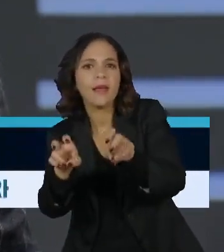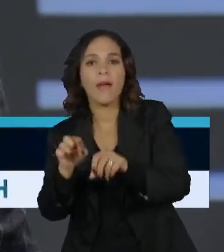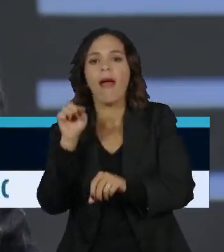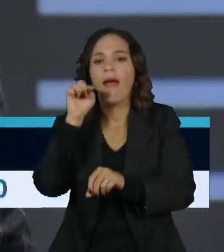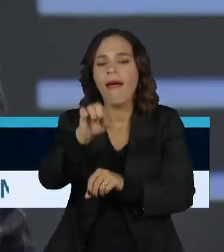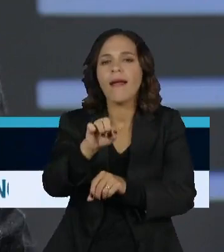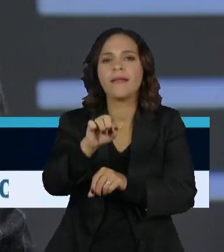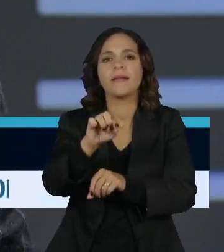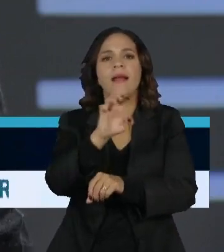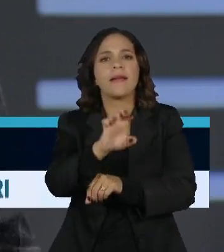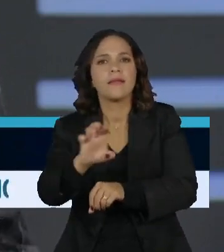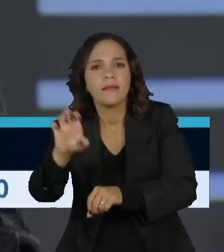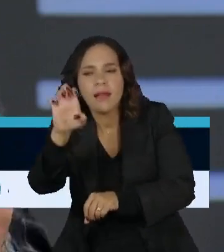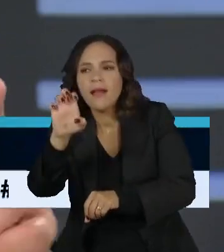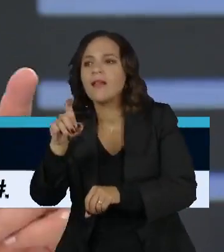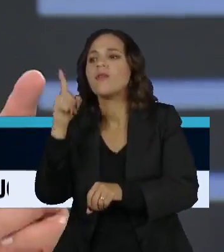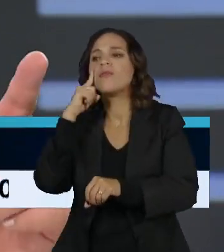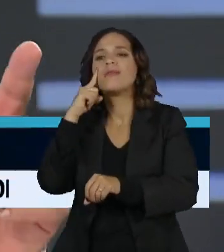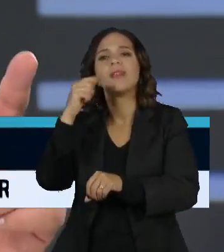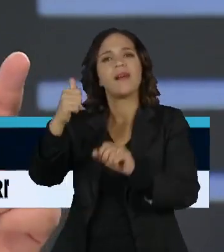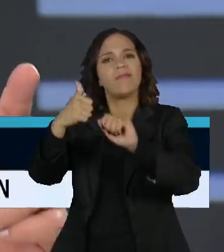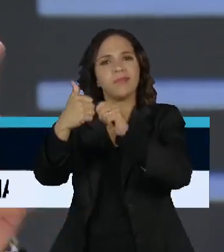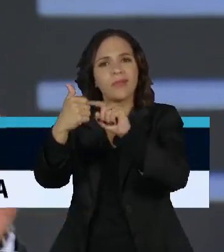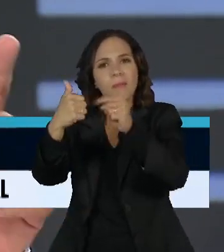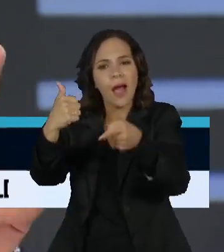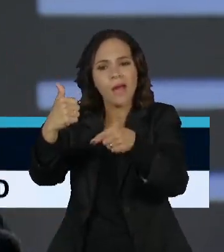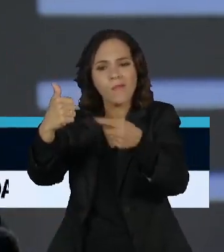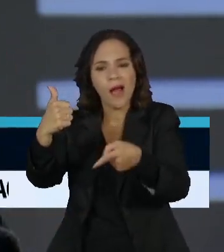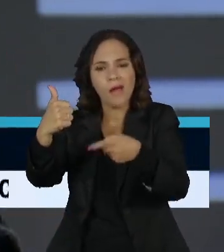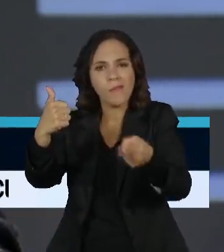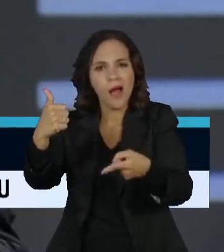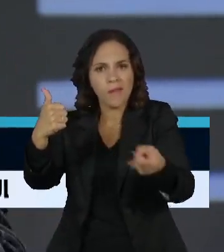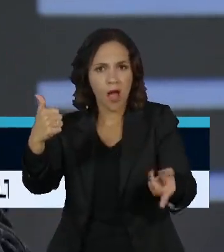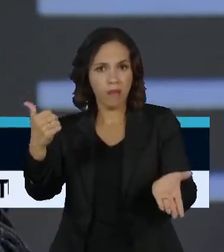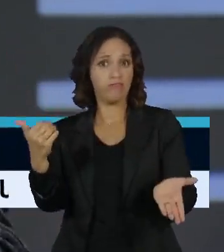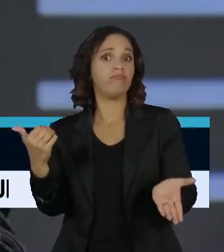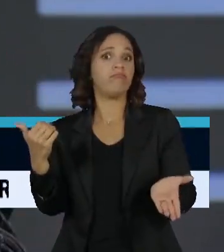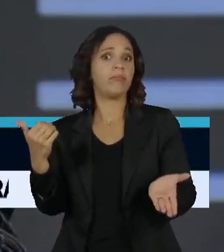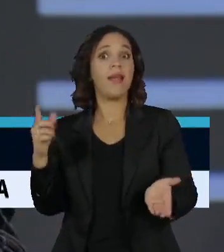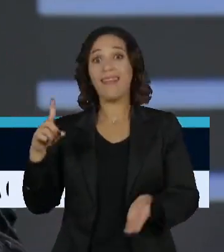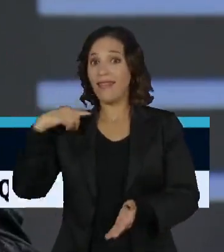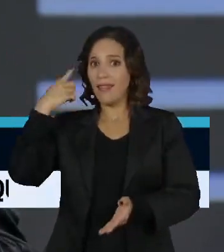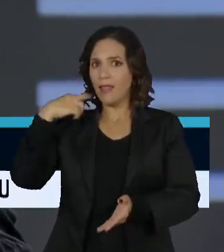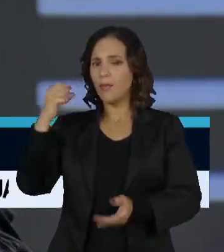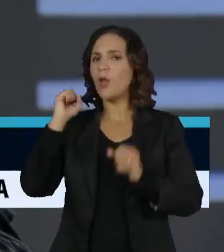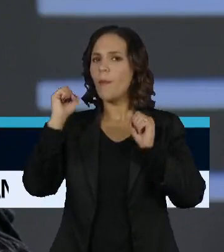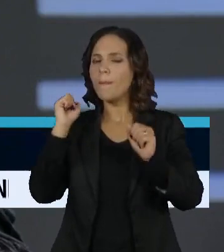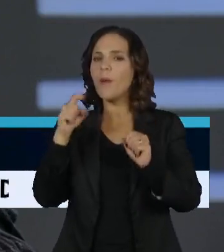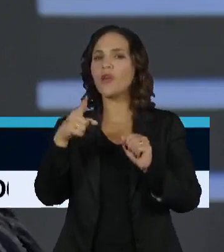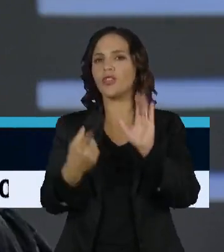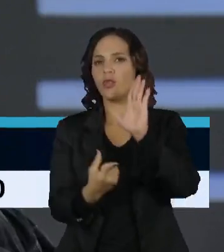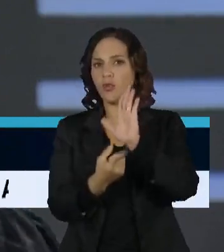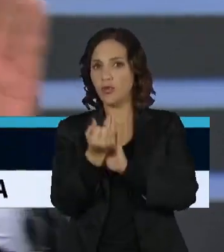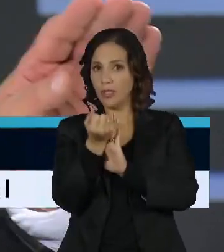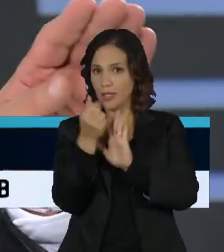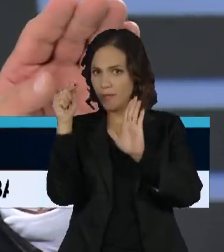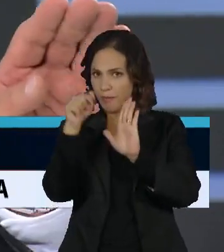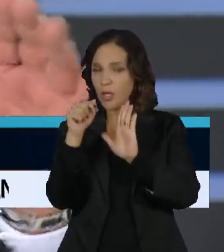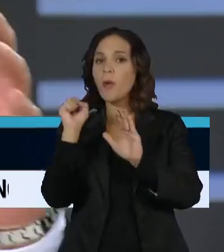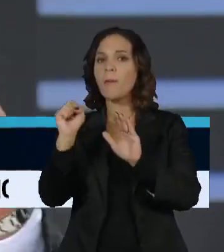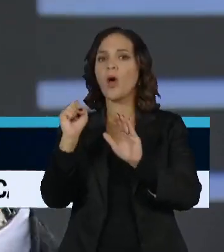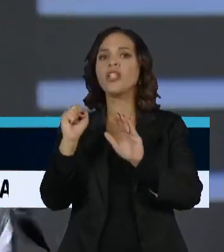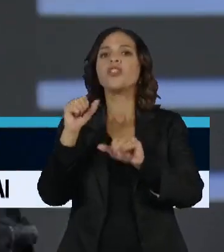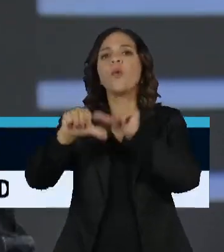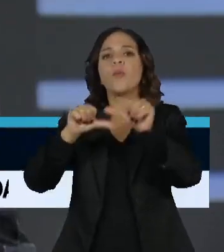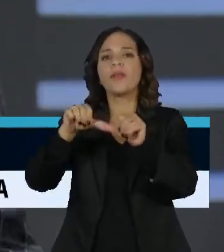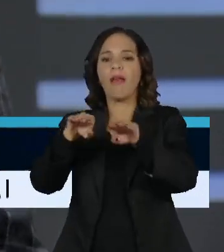municipalidade, para aquele projeto. O deputado pode alterar, o parlamento pode alterar o orçamento, segundo a Constituição de 88, horizontalmente.